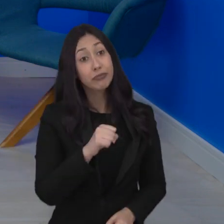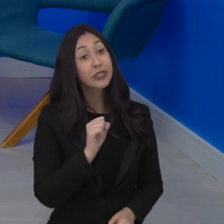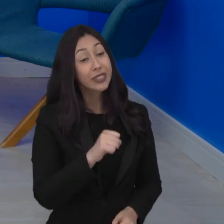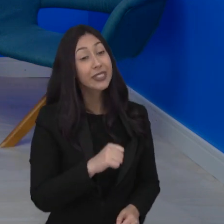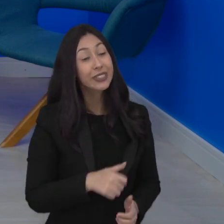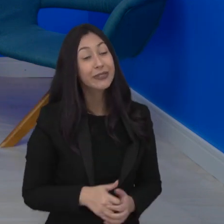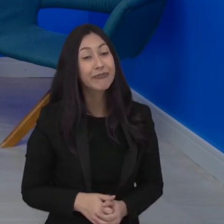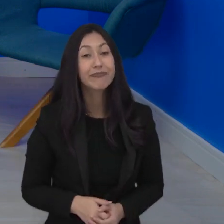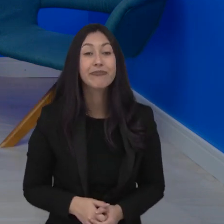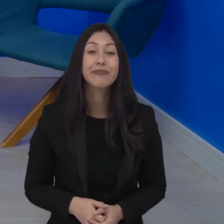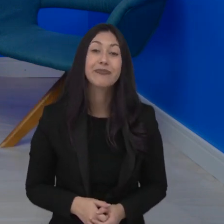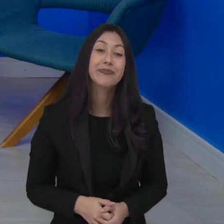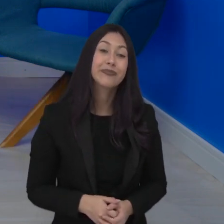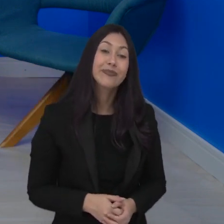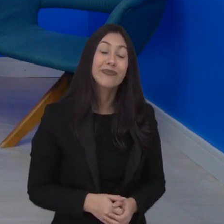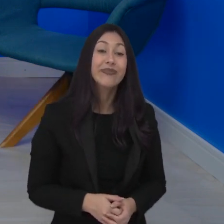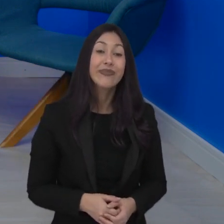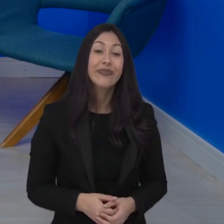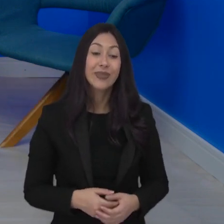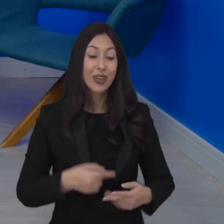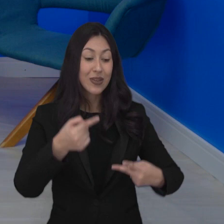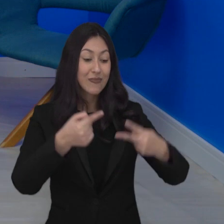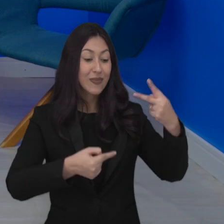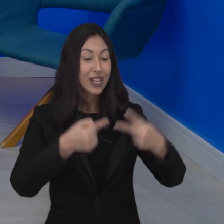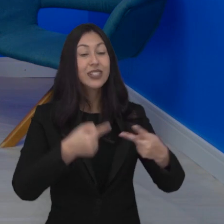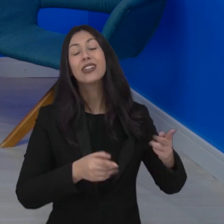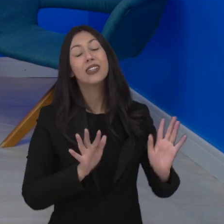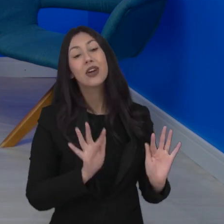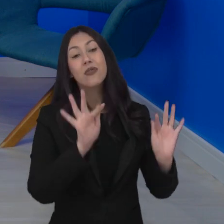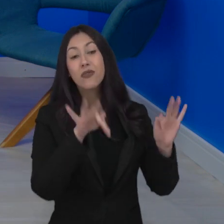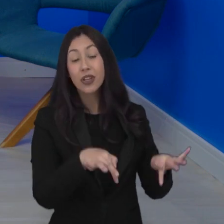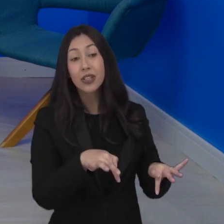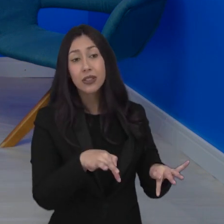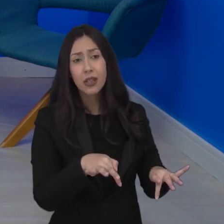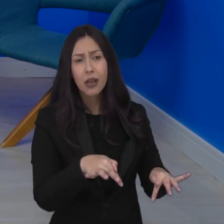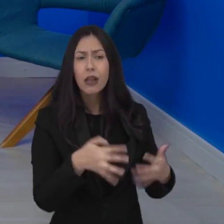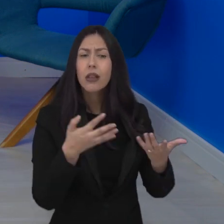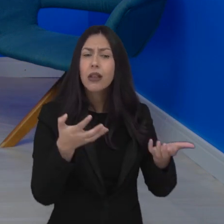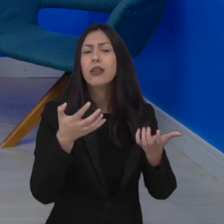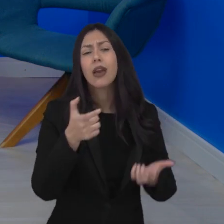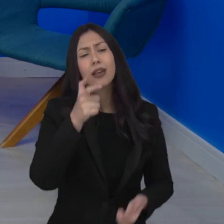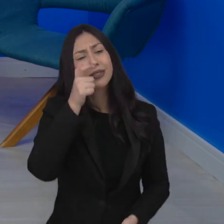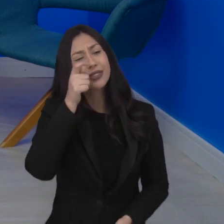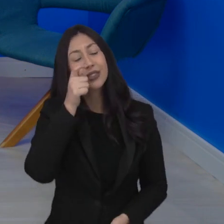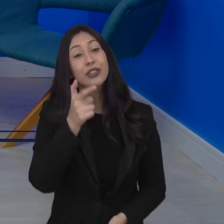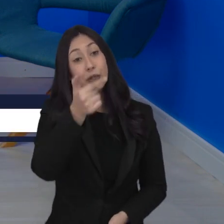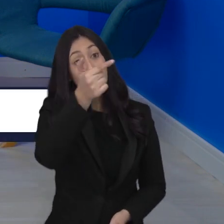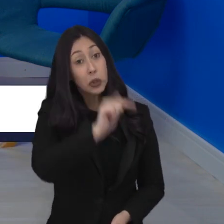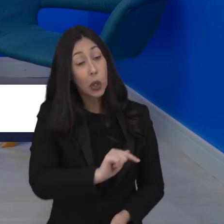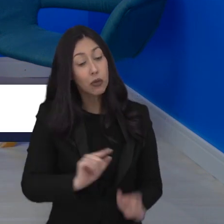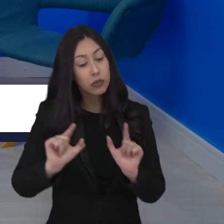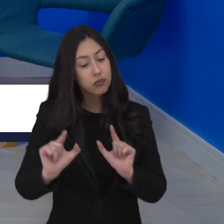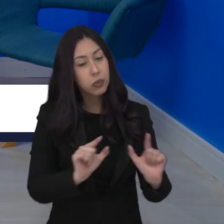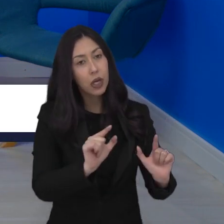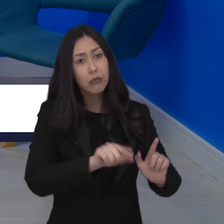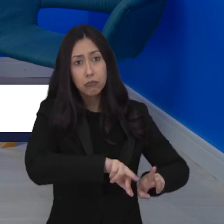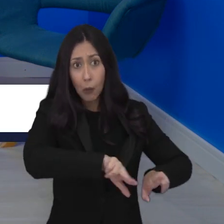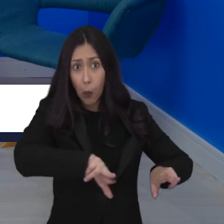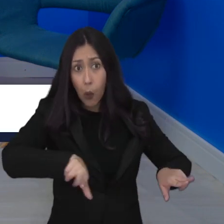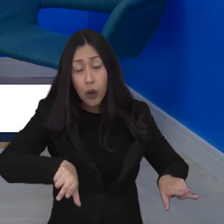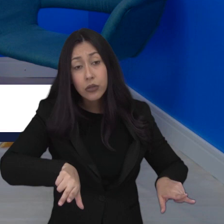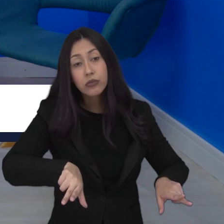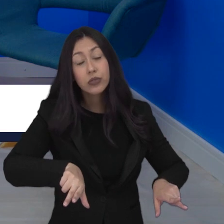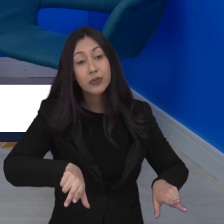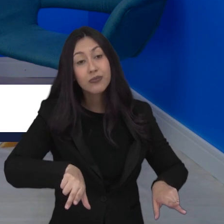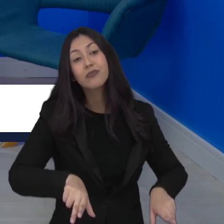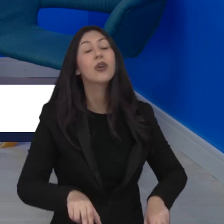bem prático. Sim. Bom, gente, termina por aqui o Sobre Política. Se você quiser rever esse programa ou